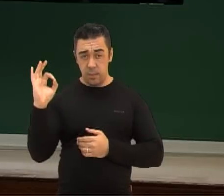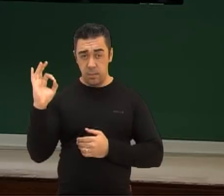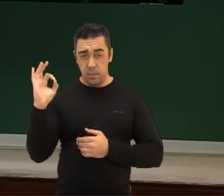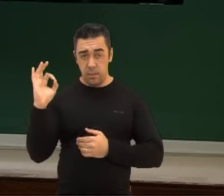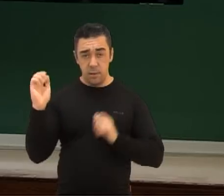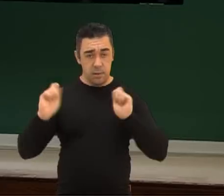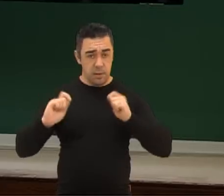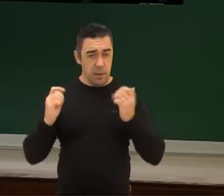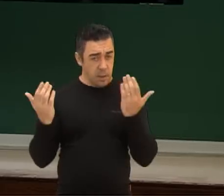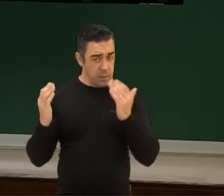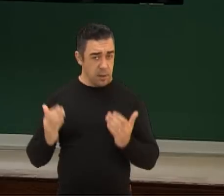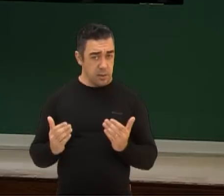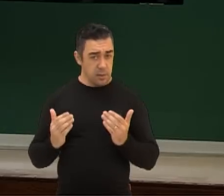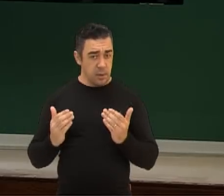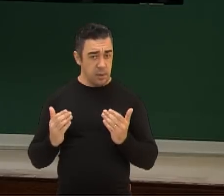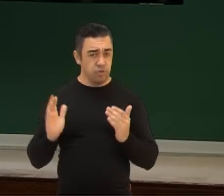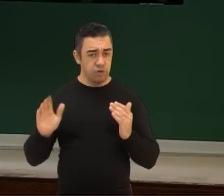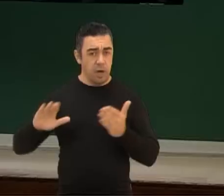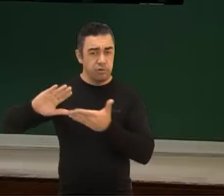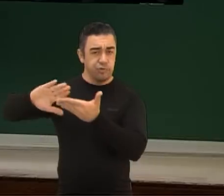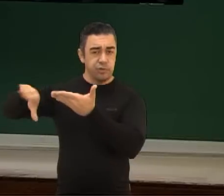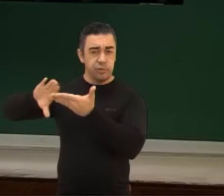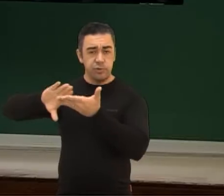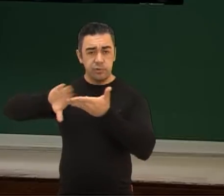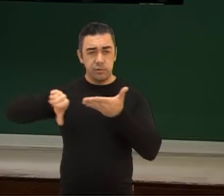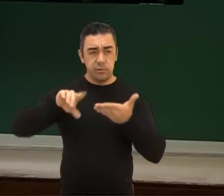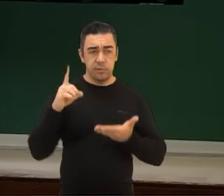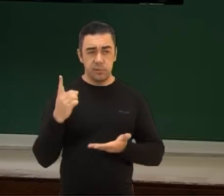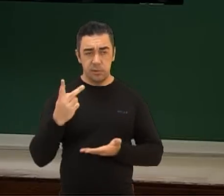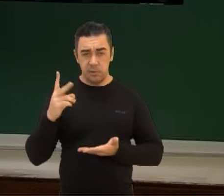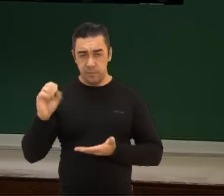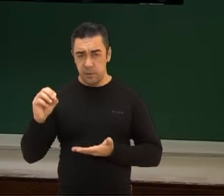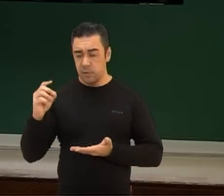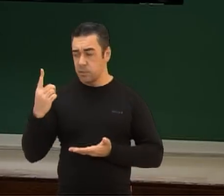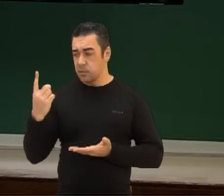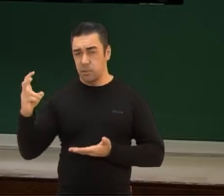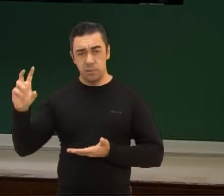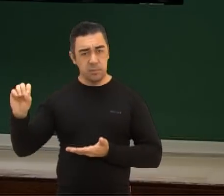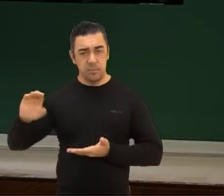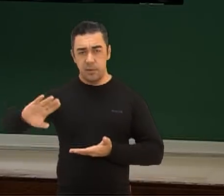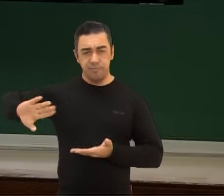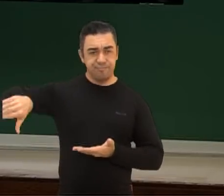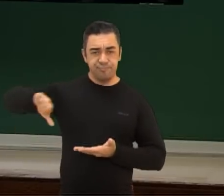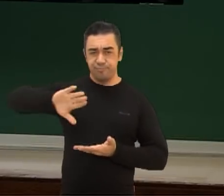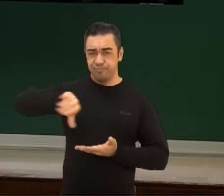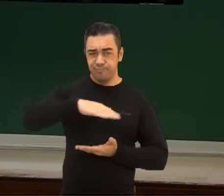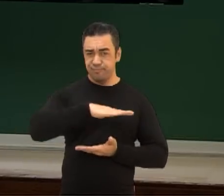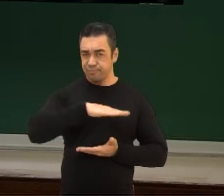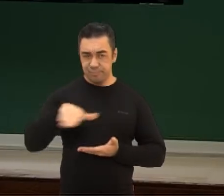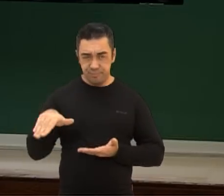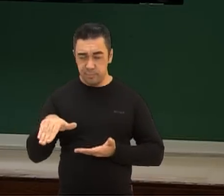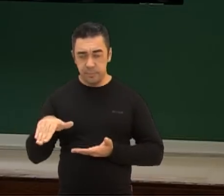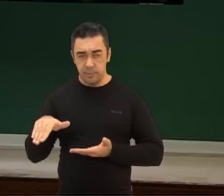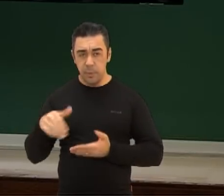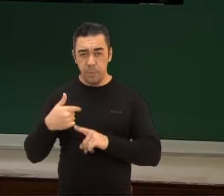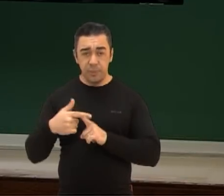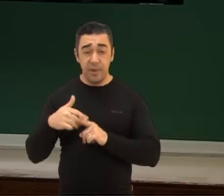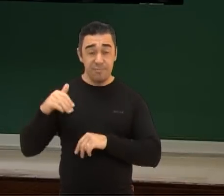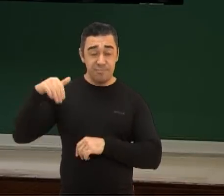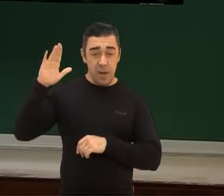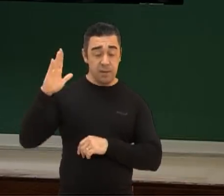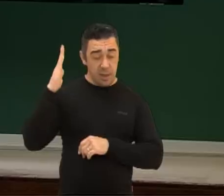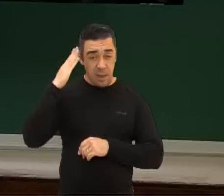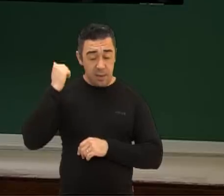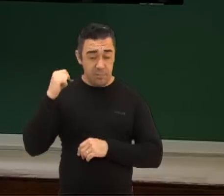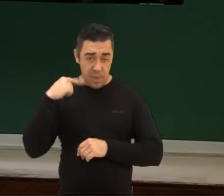nós podemos fazer? Podemos eliminar já os 120 graus e os 150 graus, sabendo que ele é